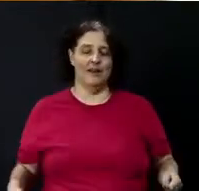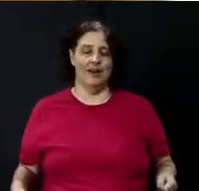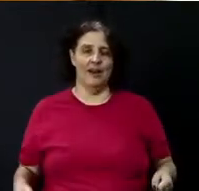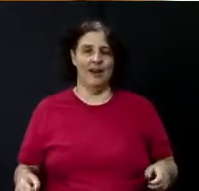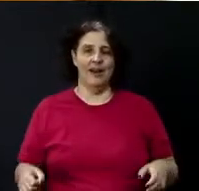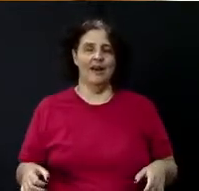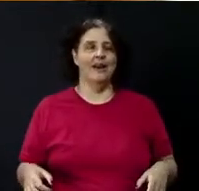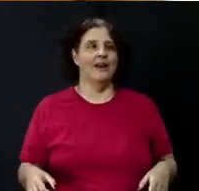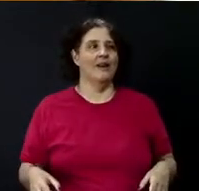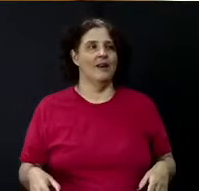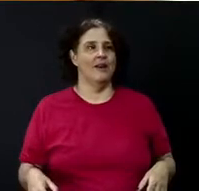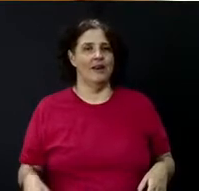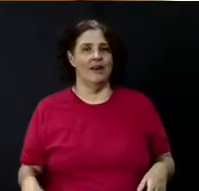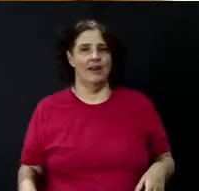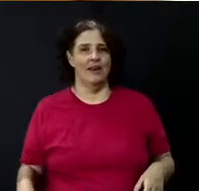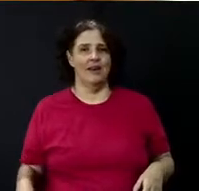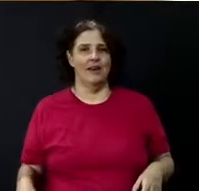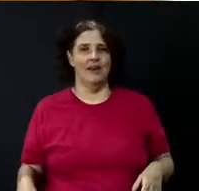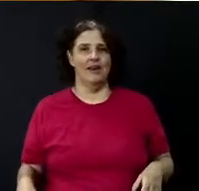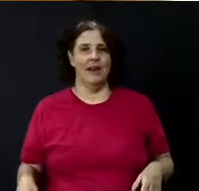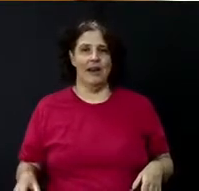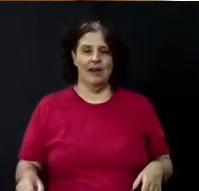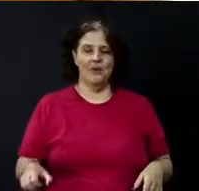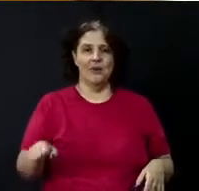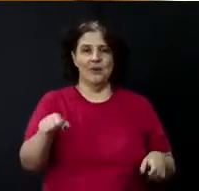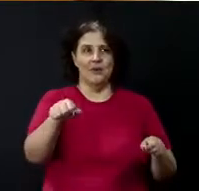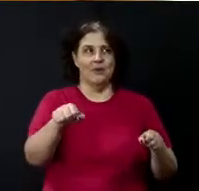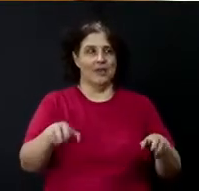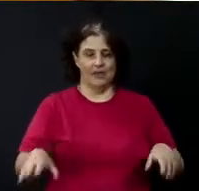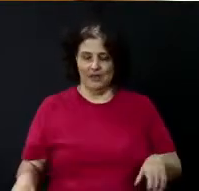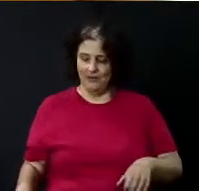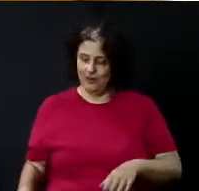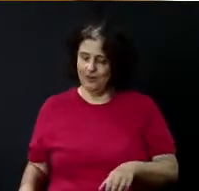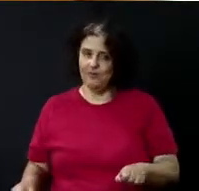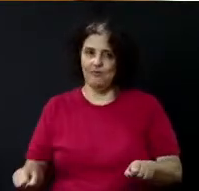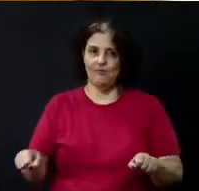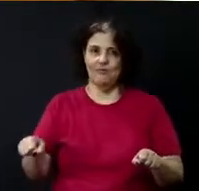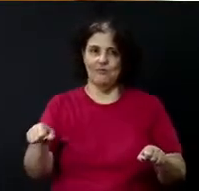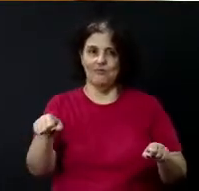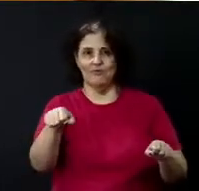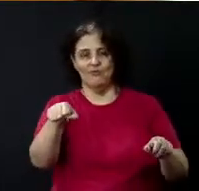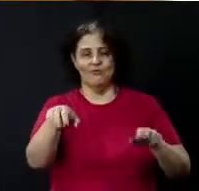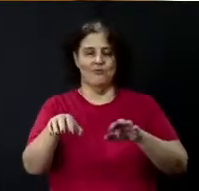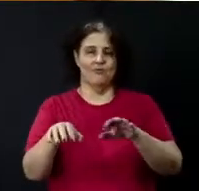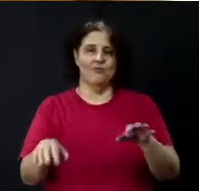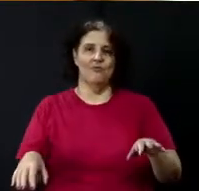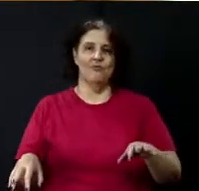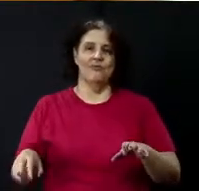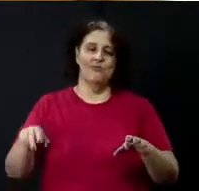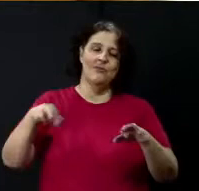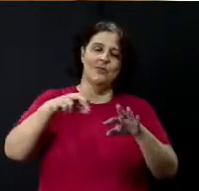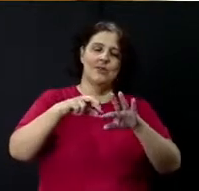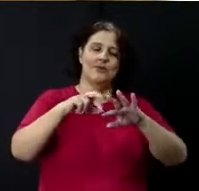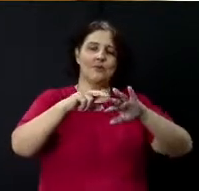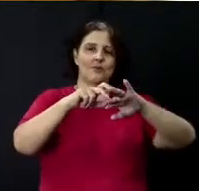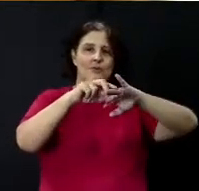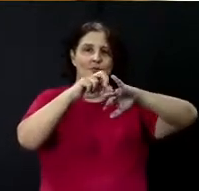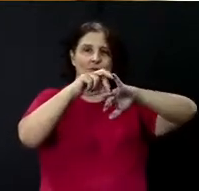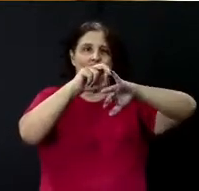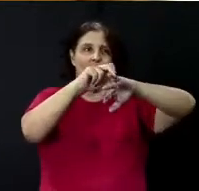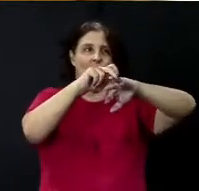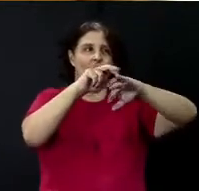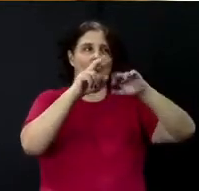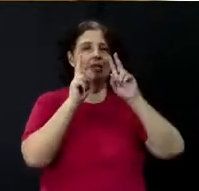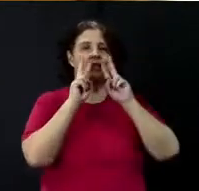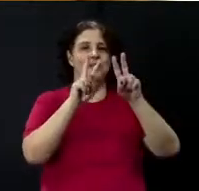da pandemia, você vai ver que tem corrimão até para criança. Aí você sobe o corrimão, com o corrimão, sobe a escada e adentra